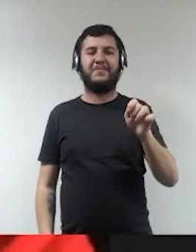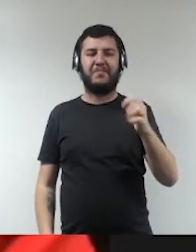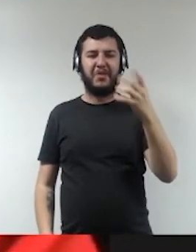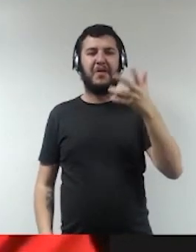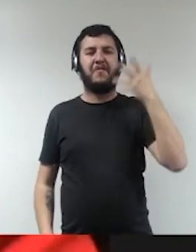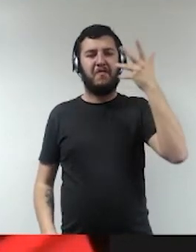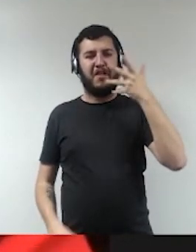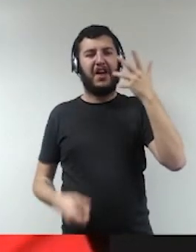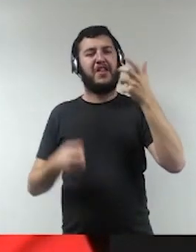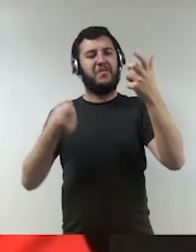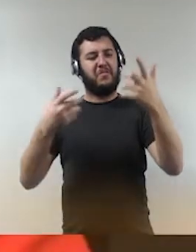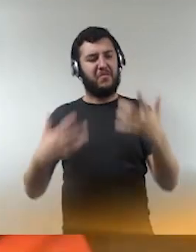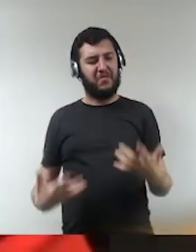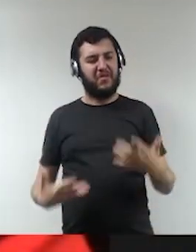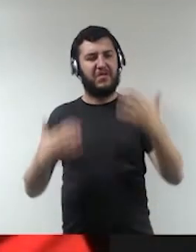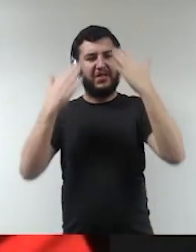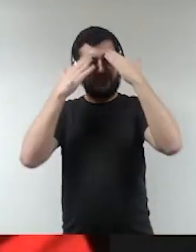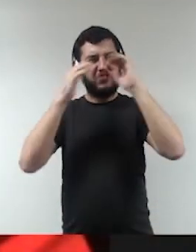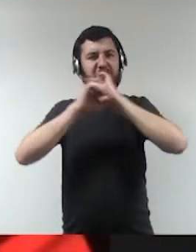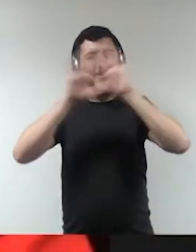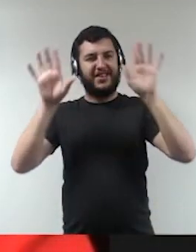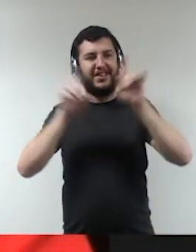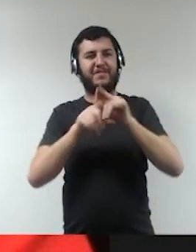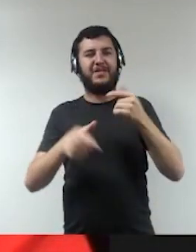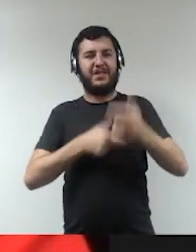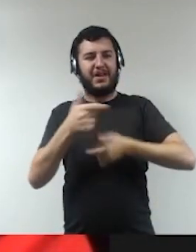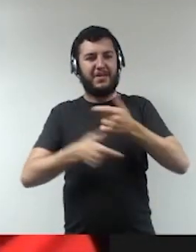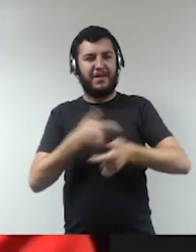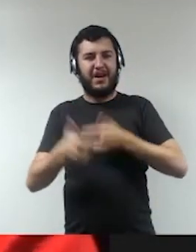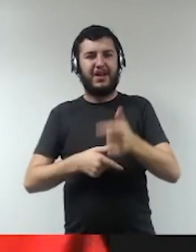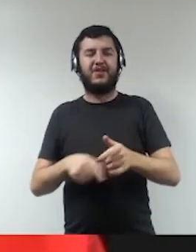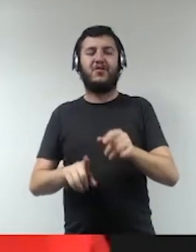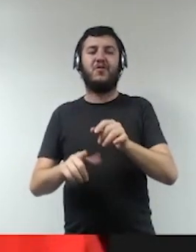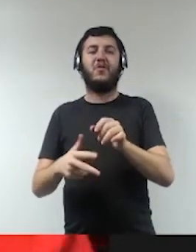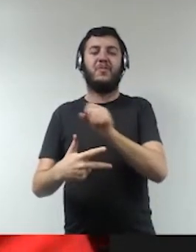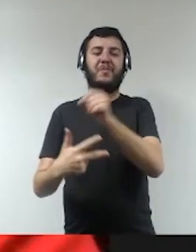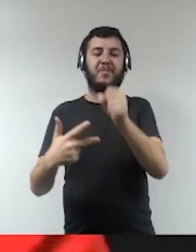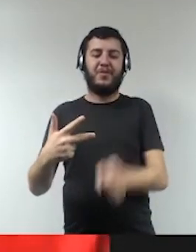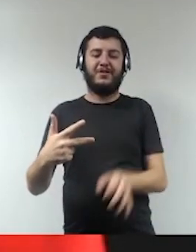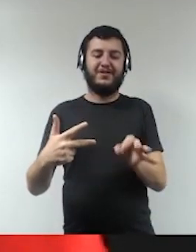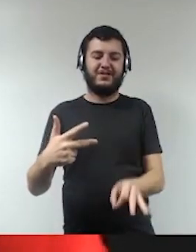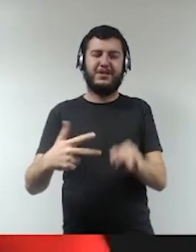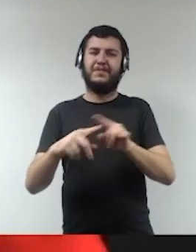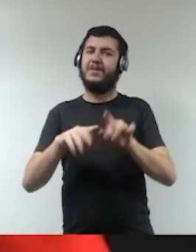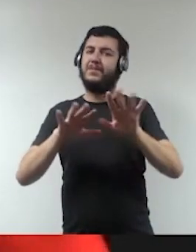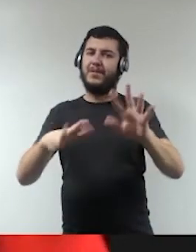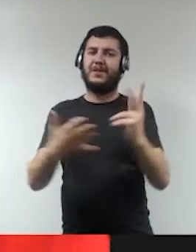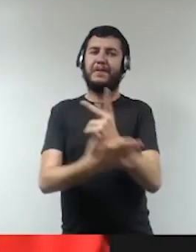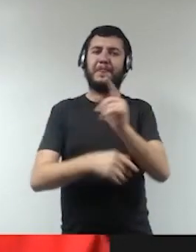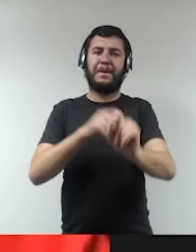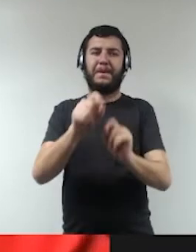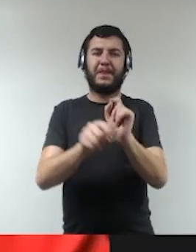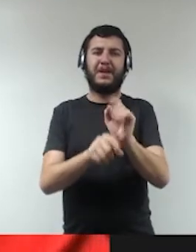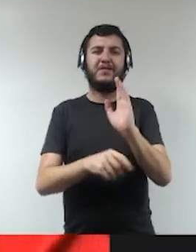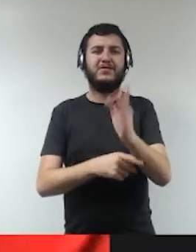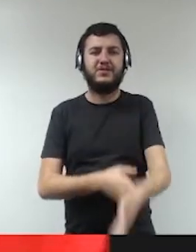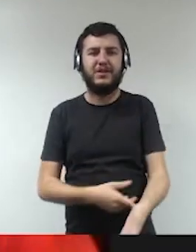gente conhecer essa visão do judiciário brasileiro, né? Eu advogo, basicamente, muito